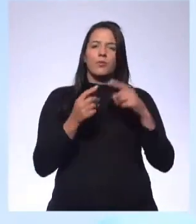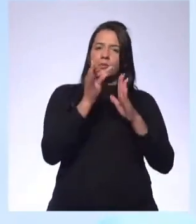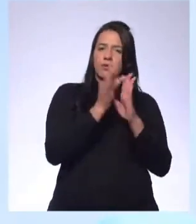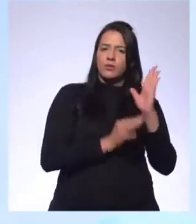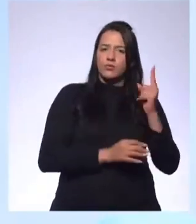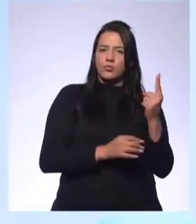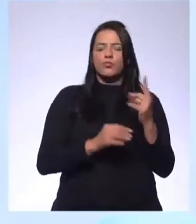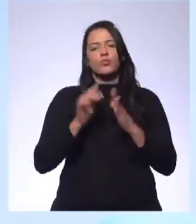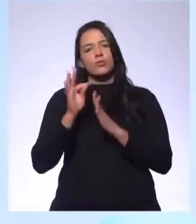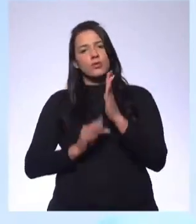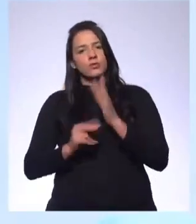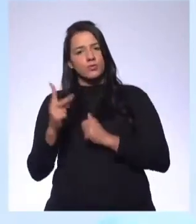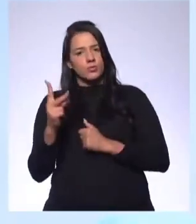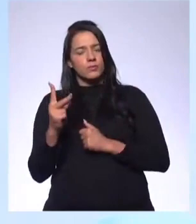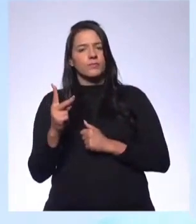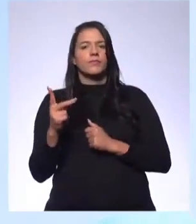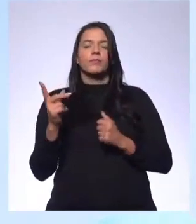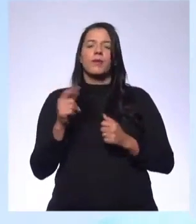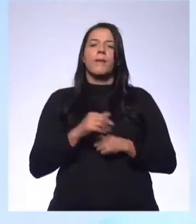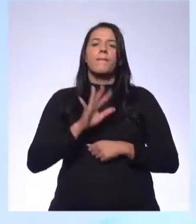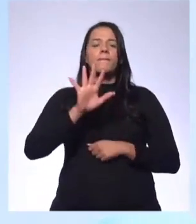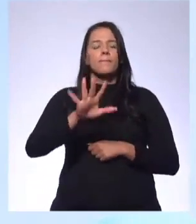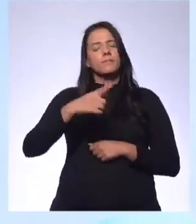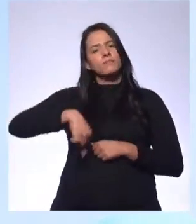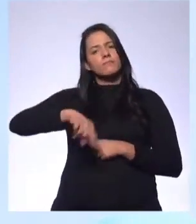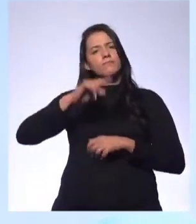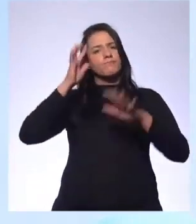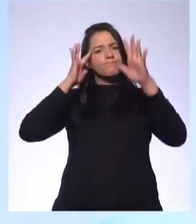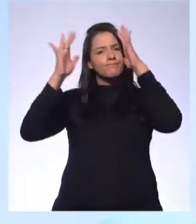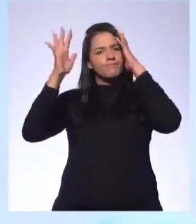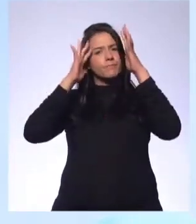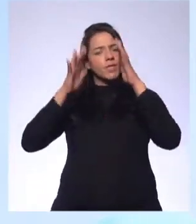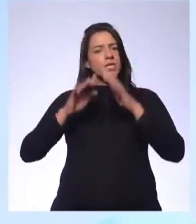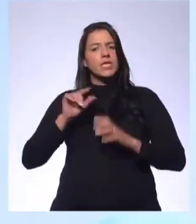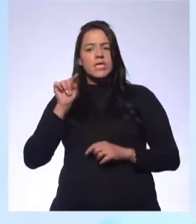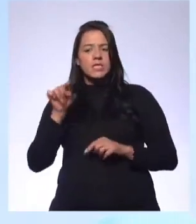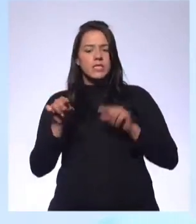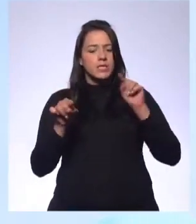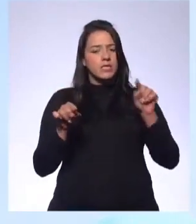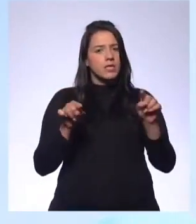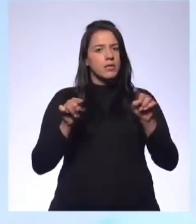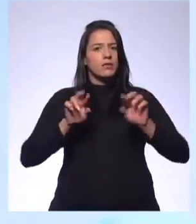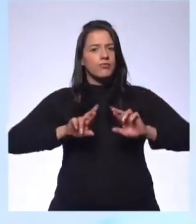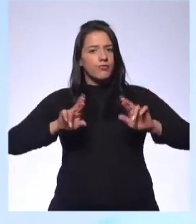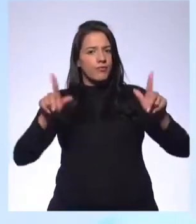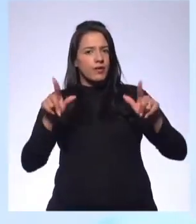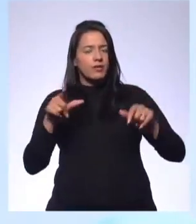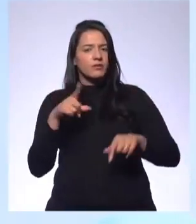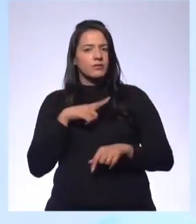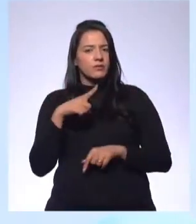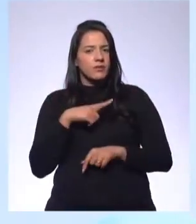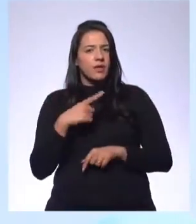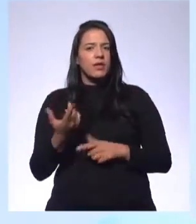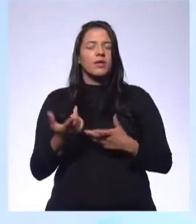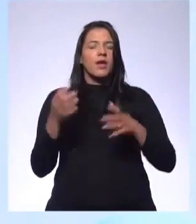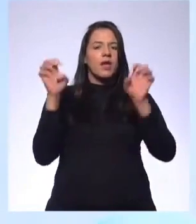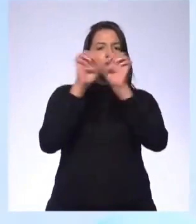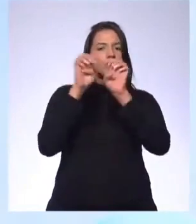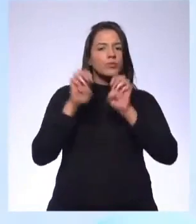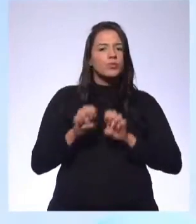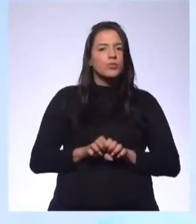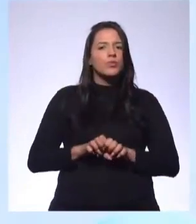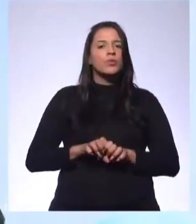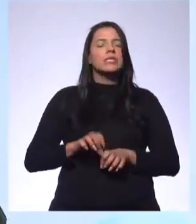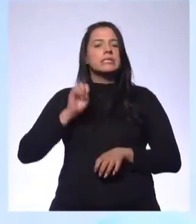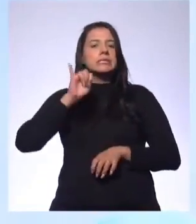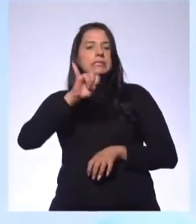o texto 2. Mas aí a gente pode parar para pensar se há alguma diferença conceitual, a questão da estrutura, se há